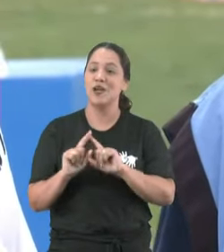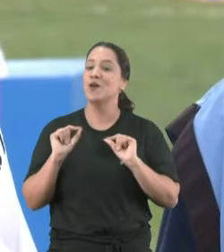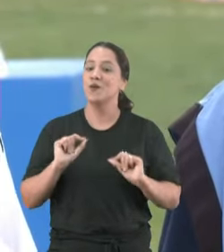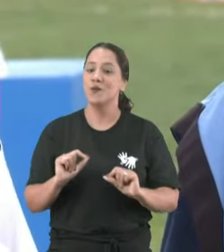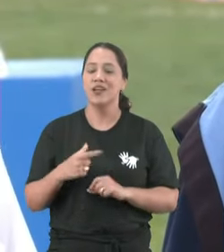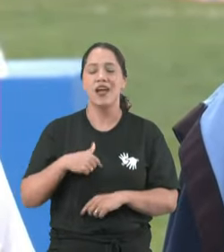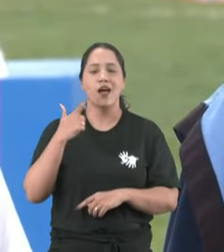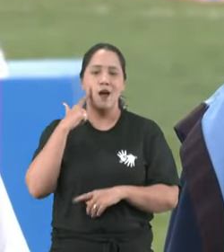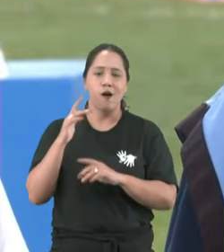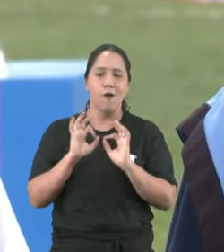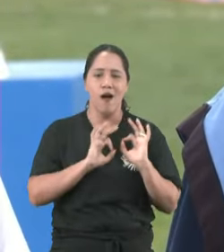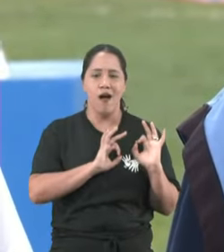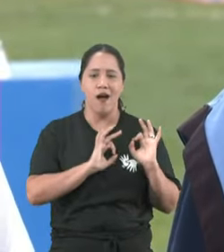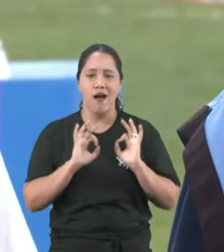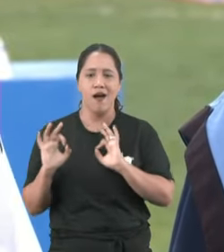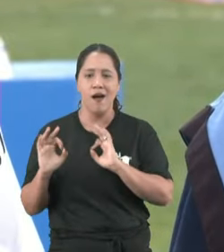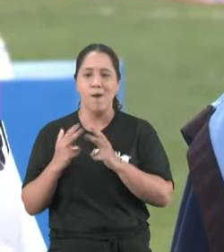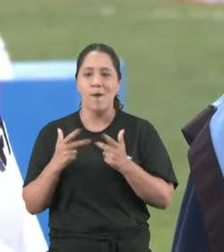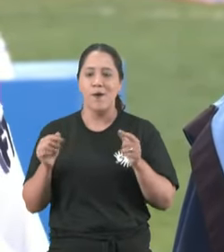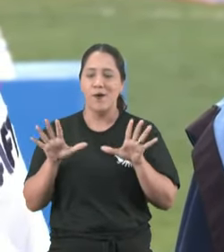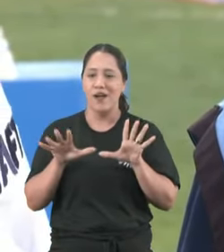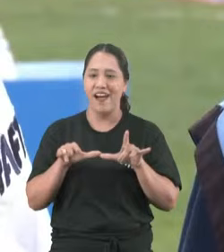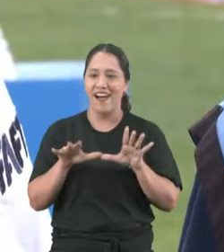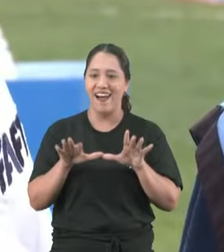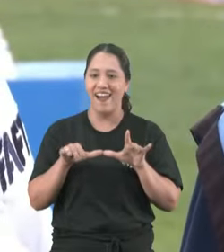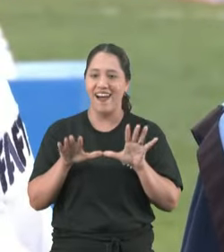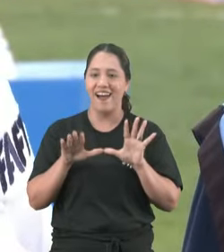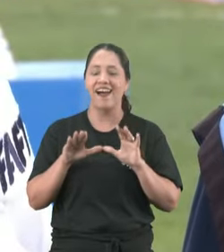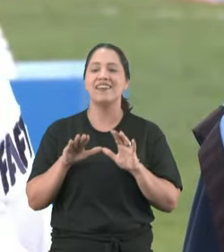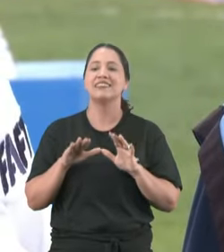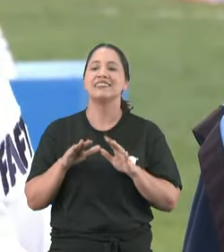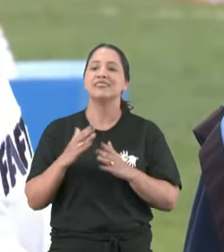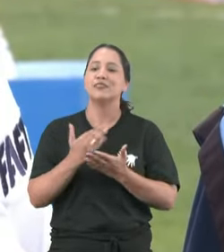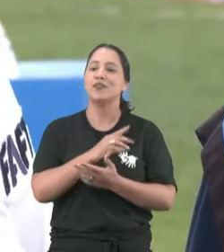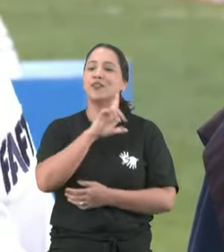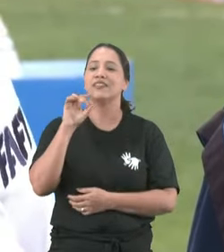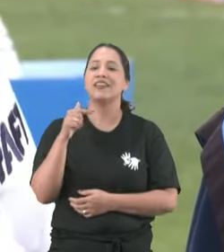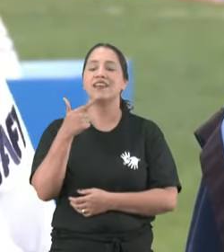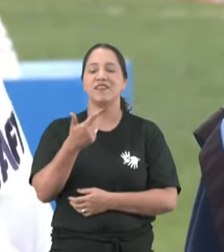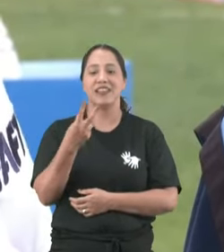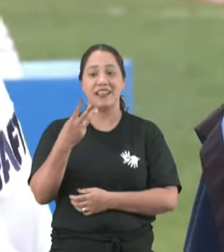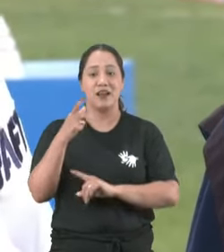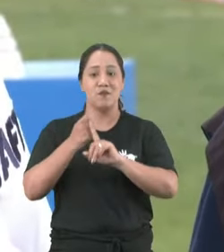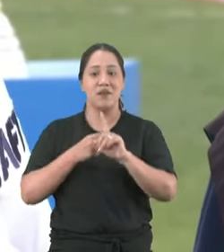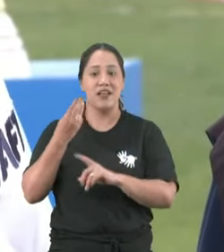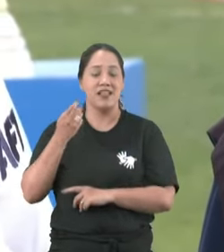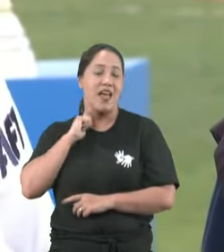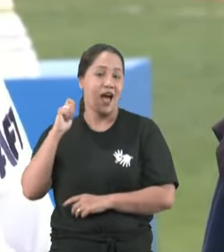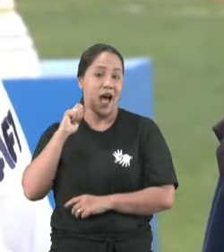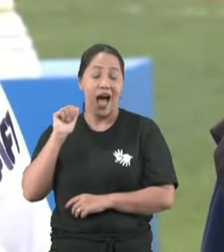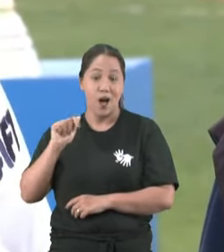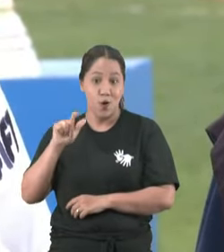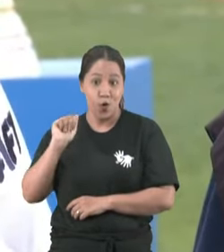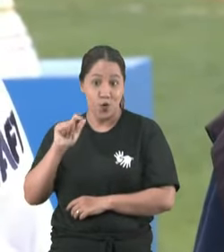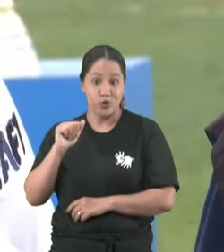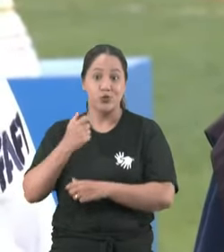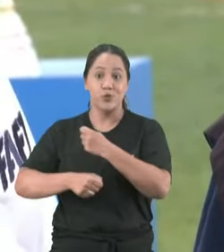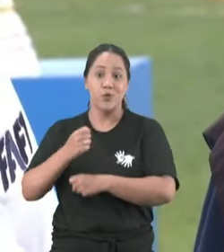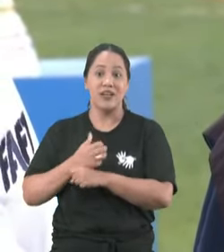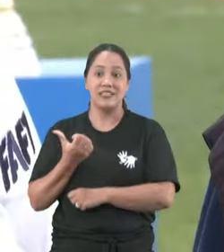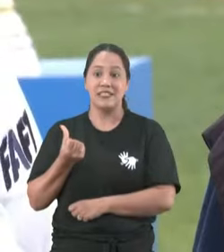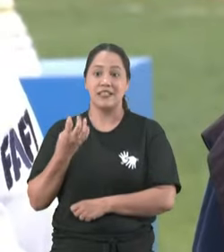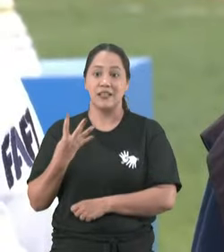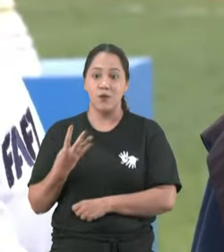eu acompanho as coisas do ASA desde o dia 23 de agosto de 64 até hoje, todos os jogos. Hoje o